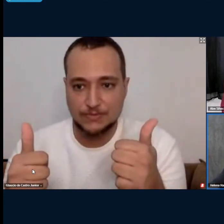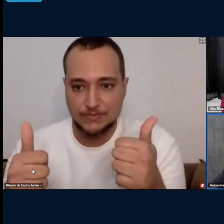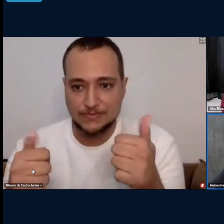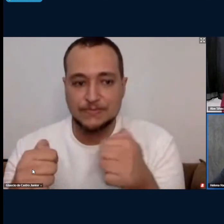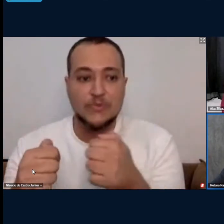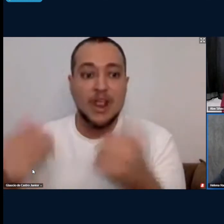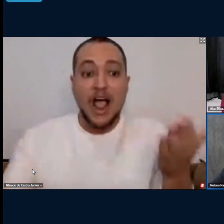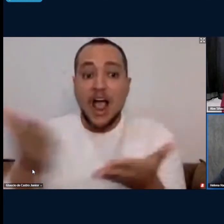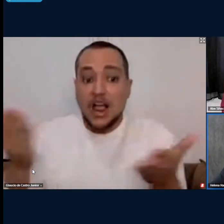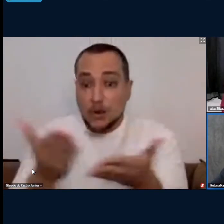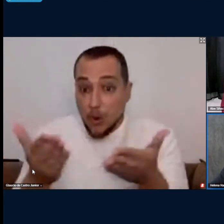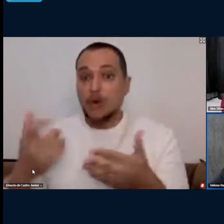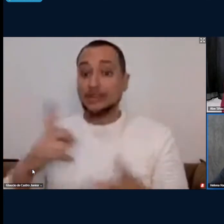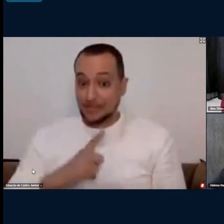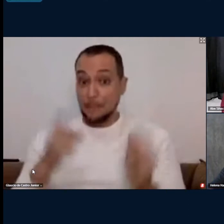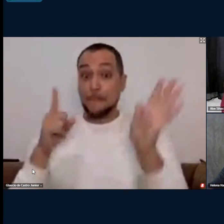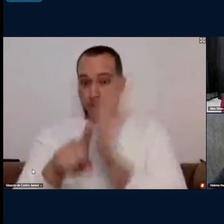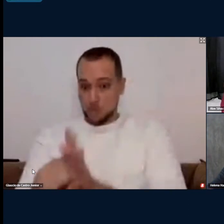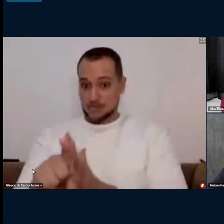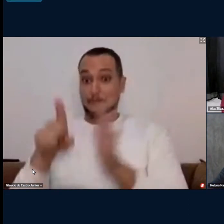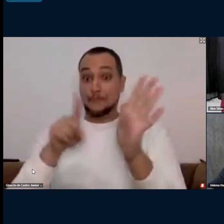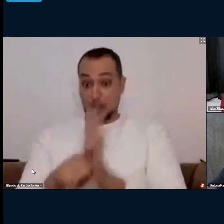da sua pesquisa.